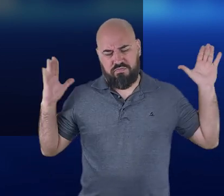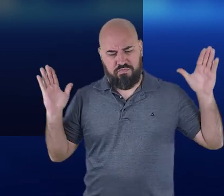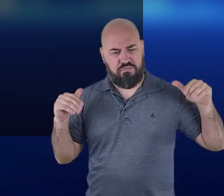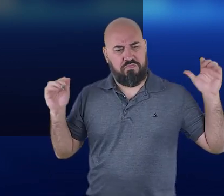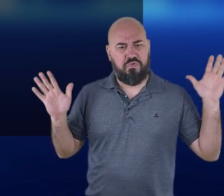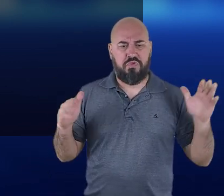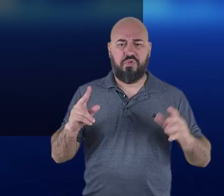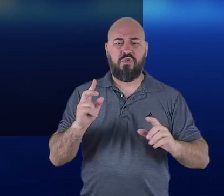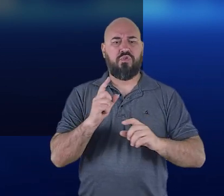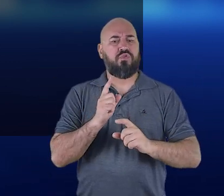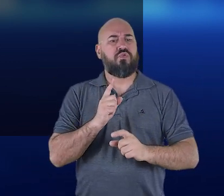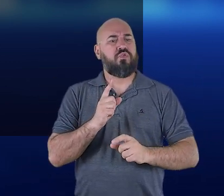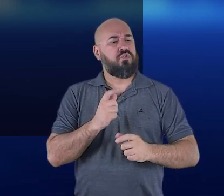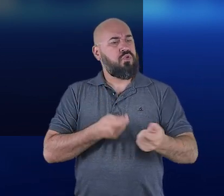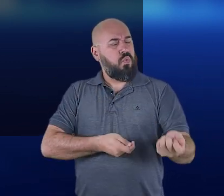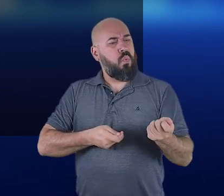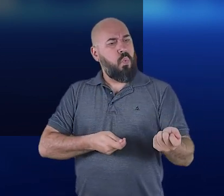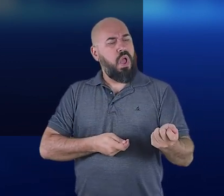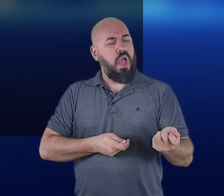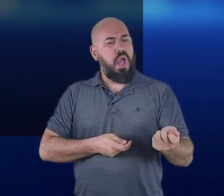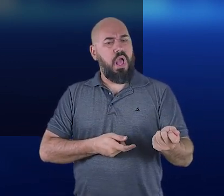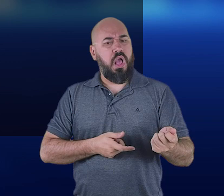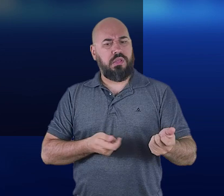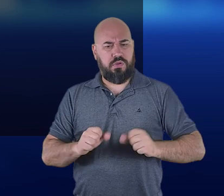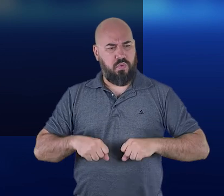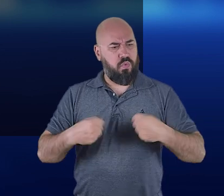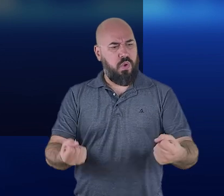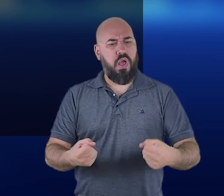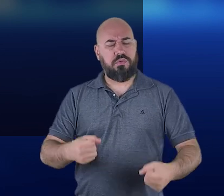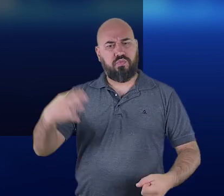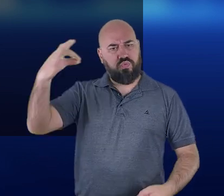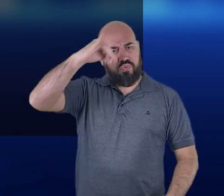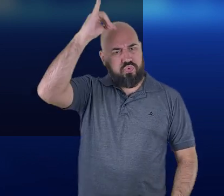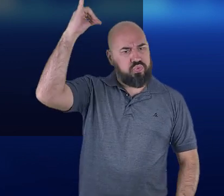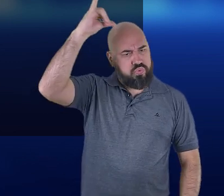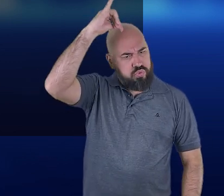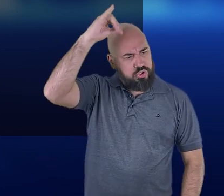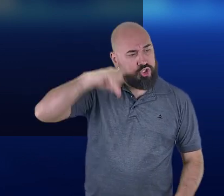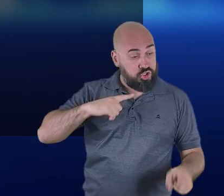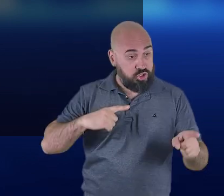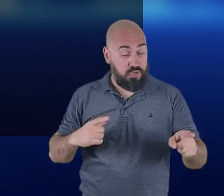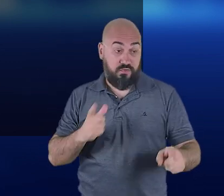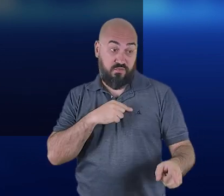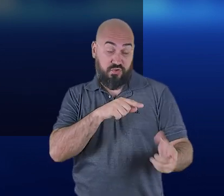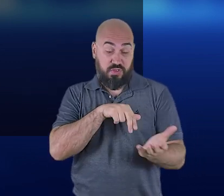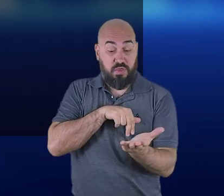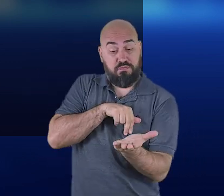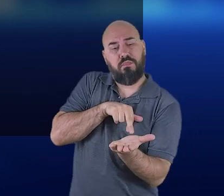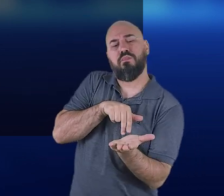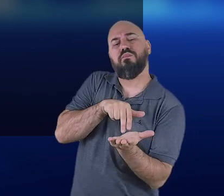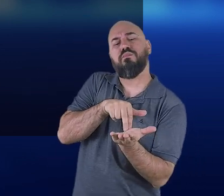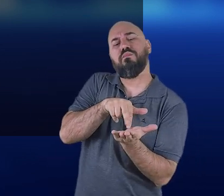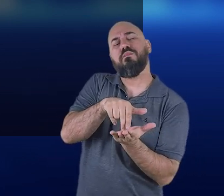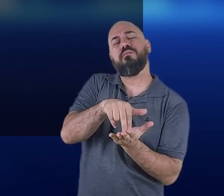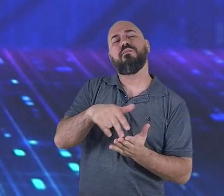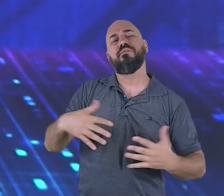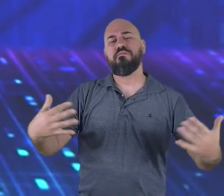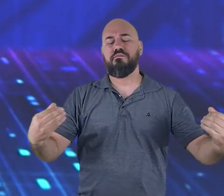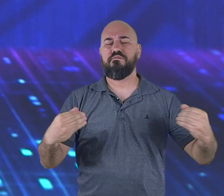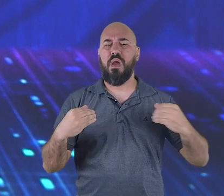estabeleci. Permanecias no monte santo de Deus, no brilho das pedras